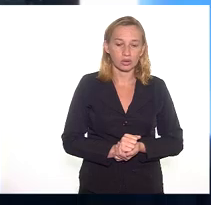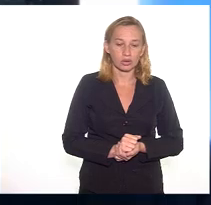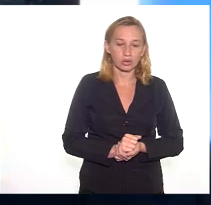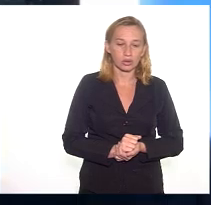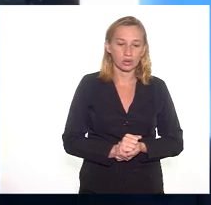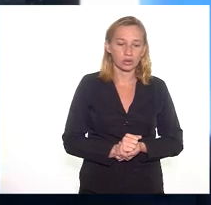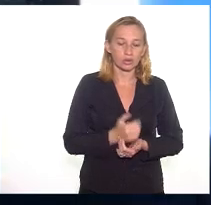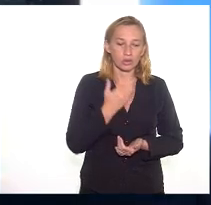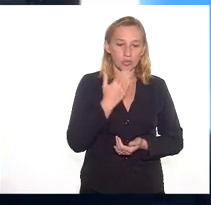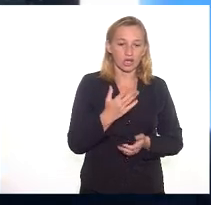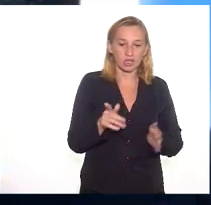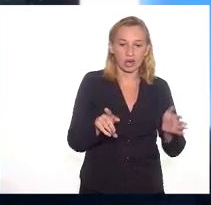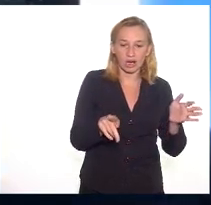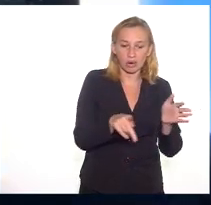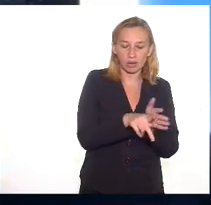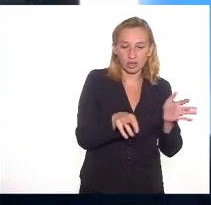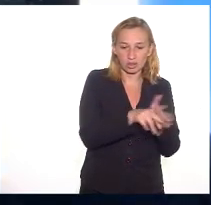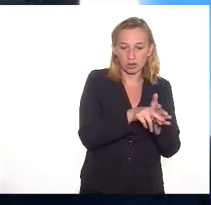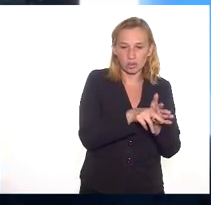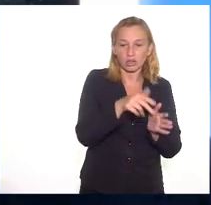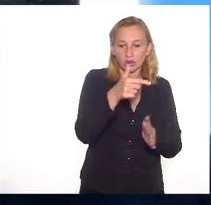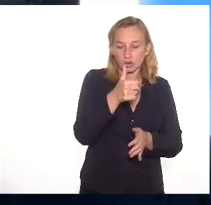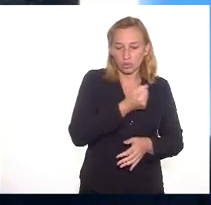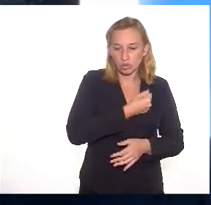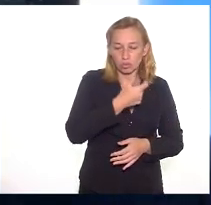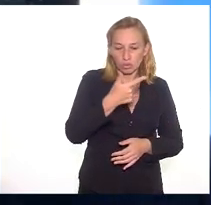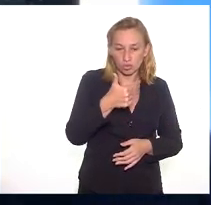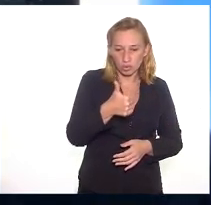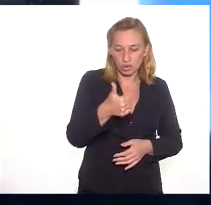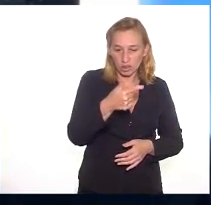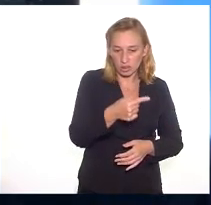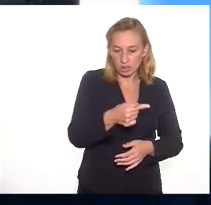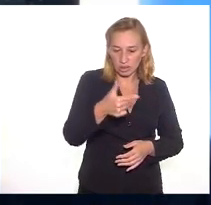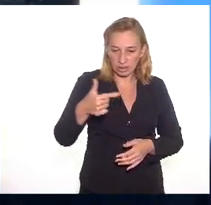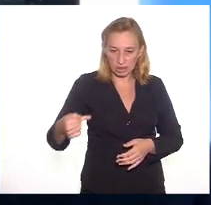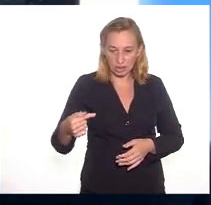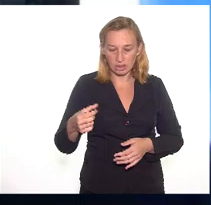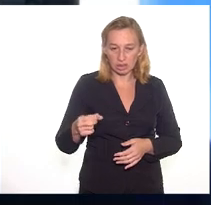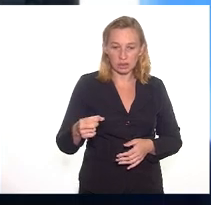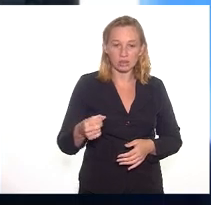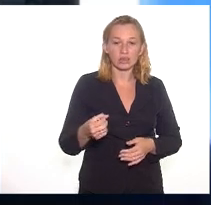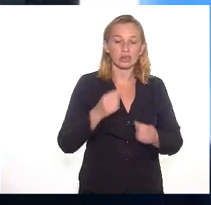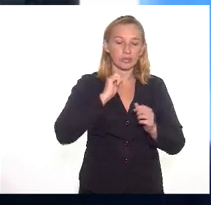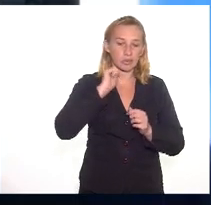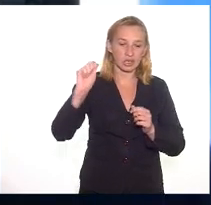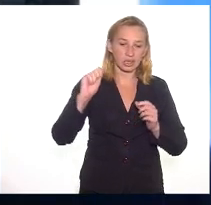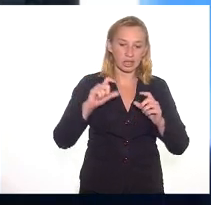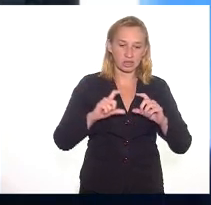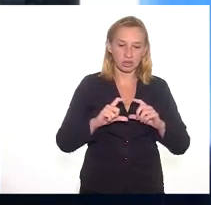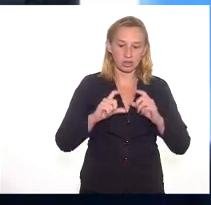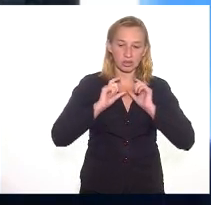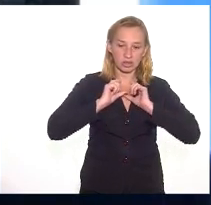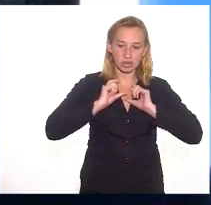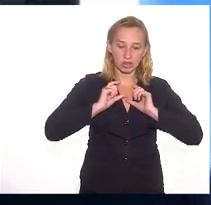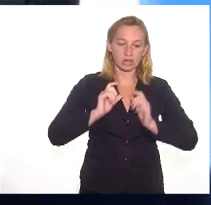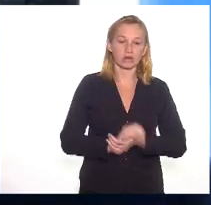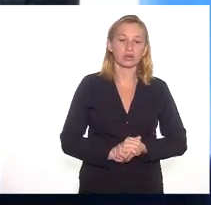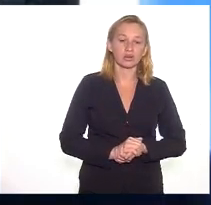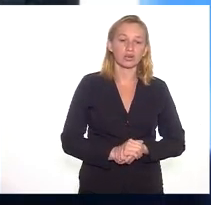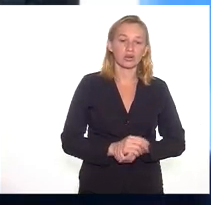revoga a resolução número 270 de 2007, que concedeu medalha Tiradentes, seu respectivo diploma,